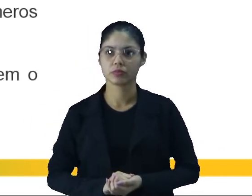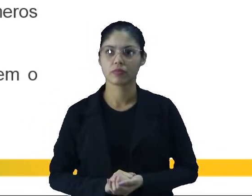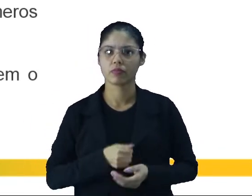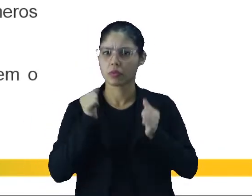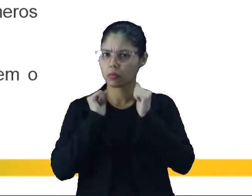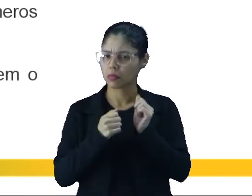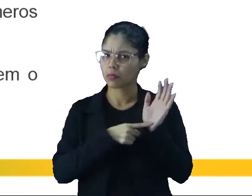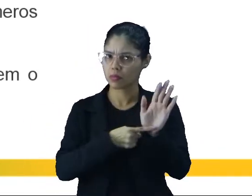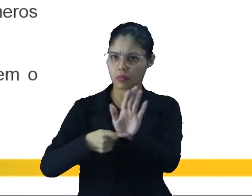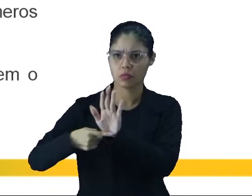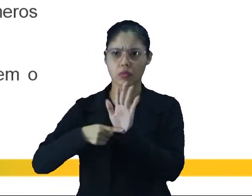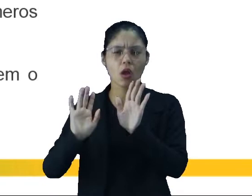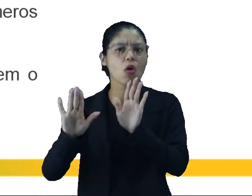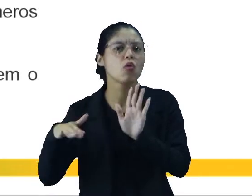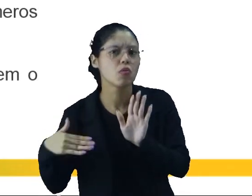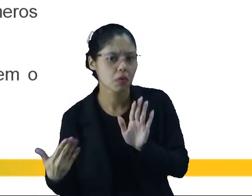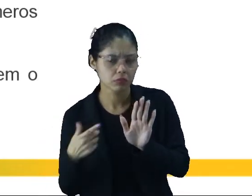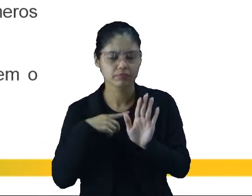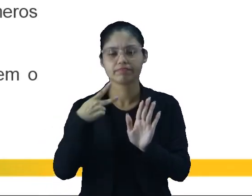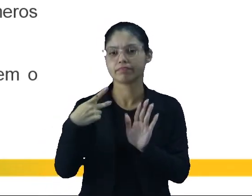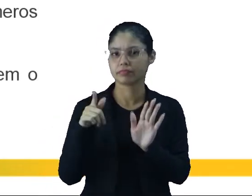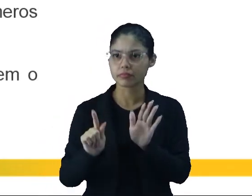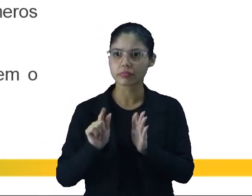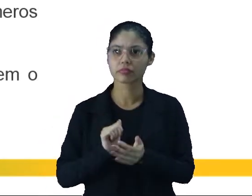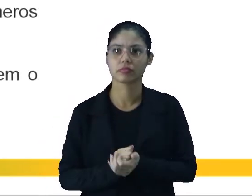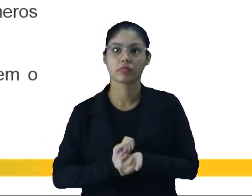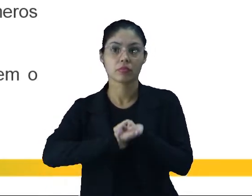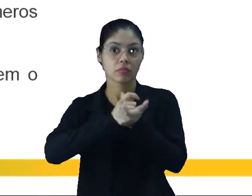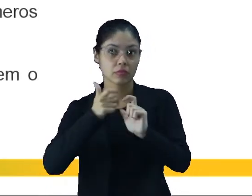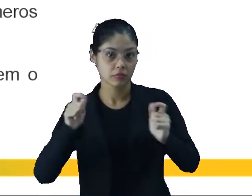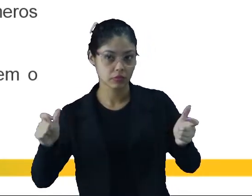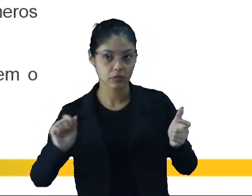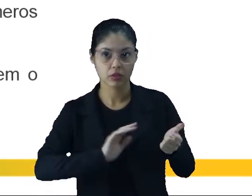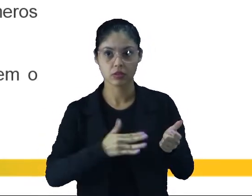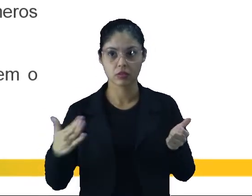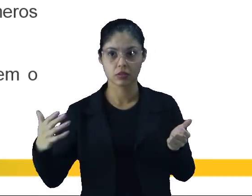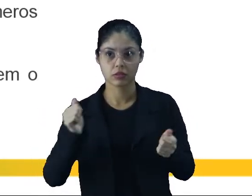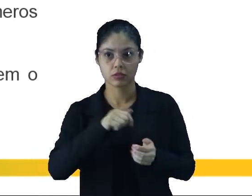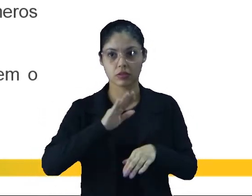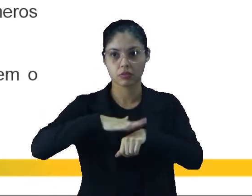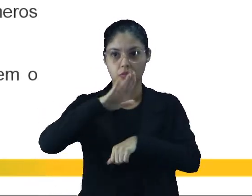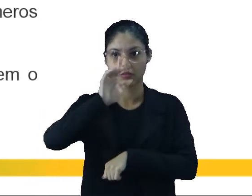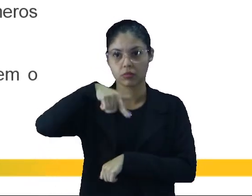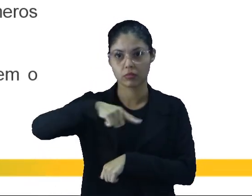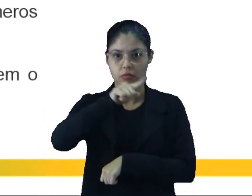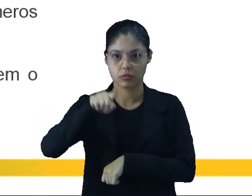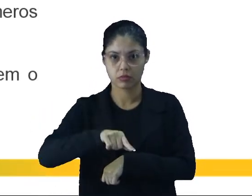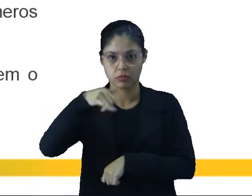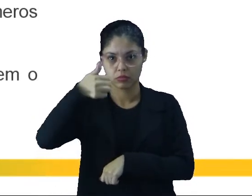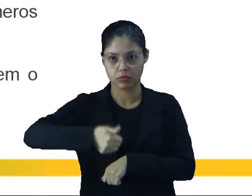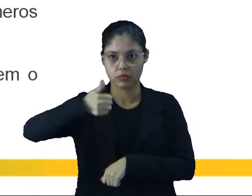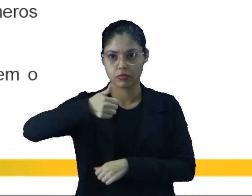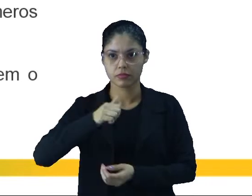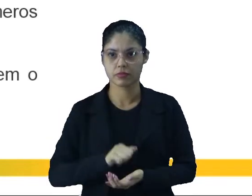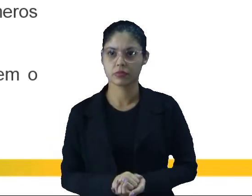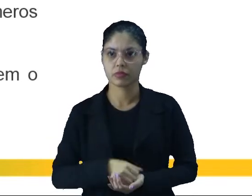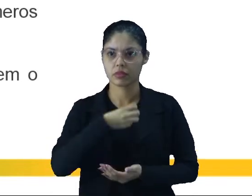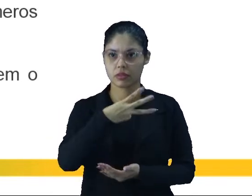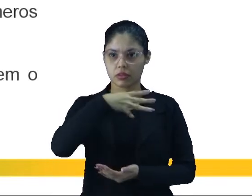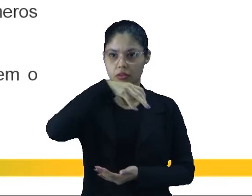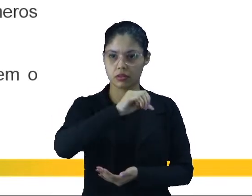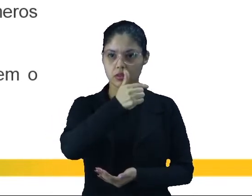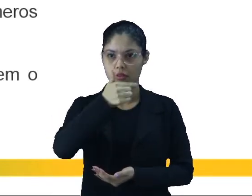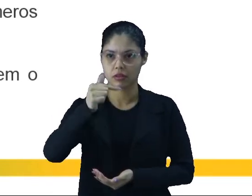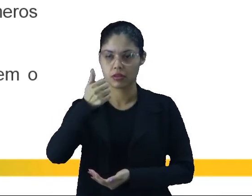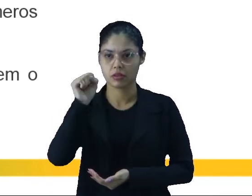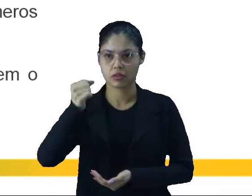Bora mostrar isso aqui. Quais são os tipos de PG que existem? Crescente, quando a razão é maior que 1. Ó, aqui, ó. 3,